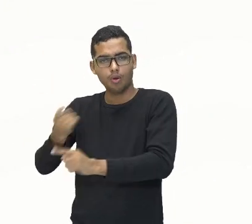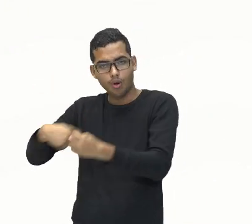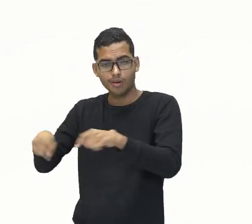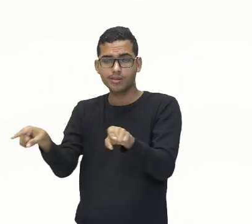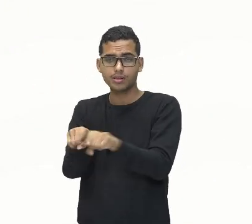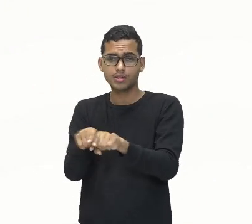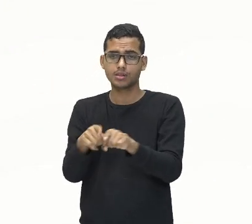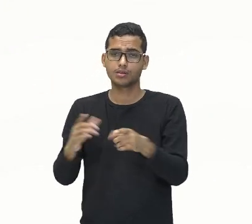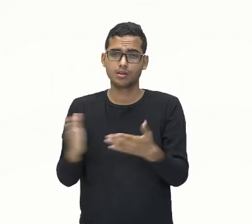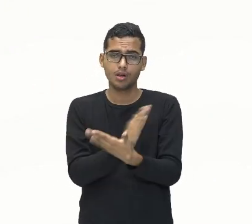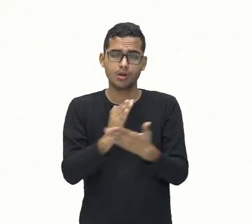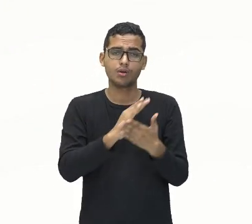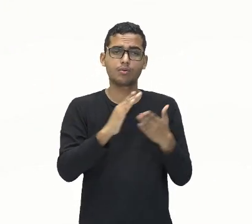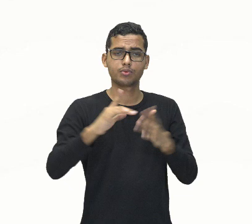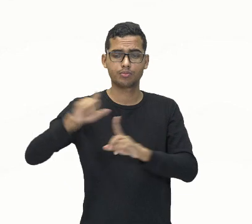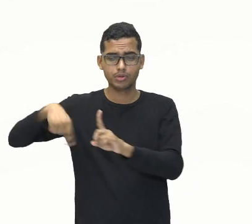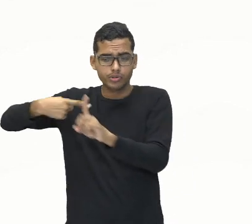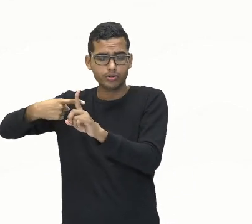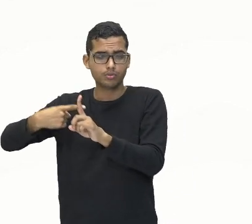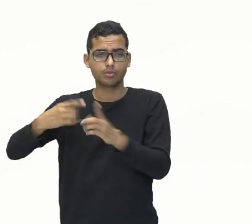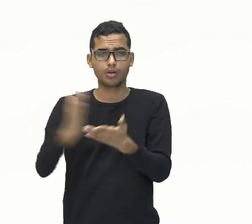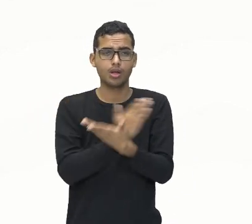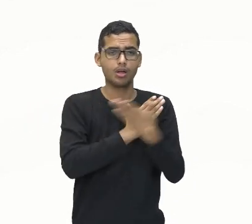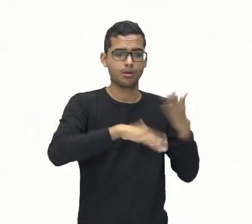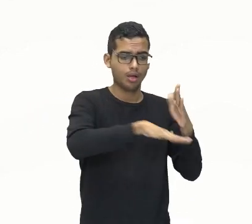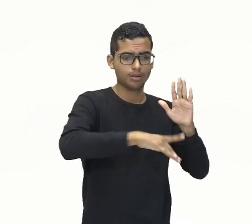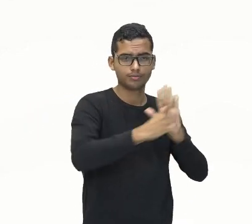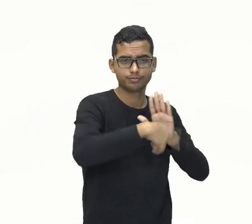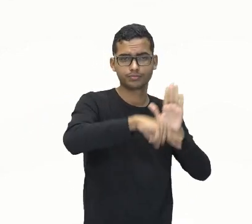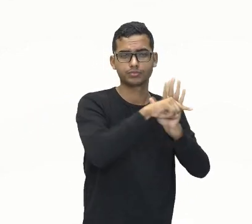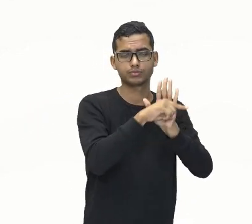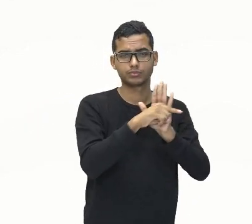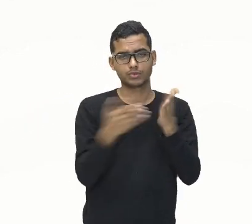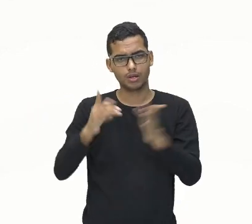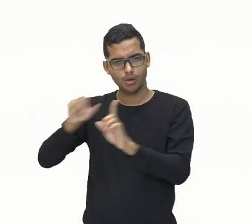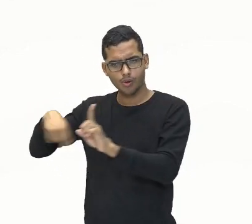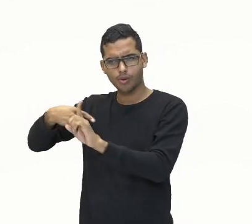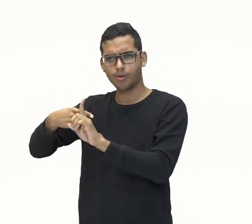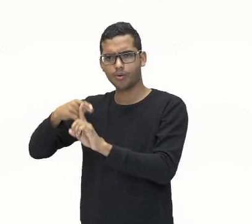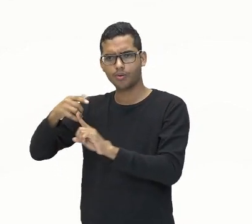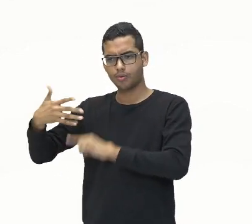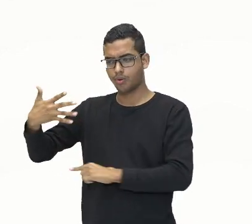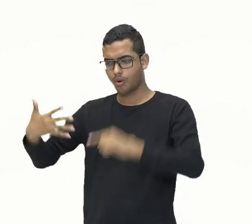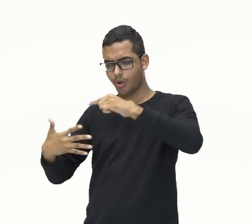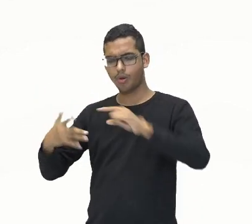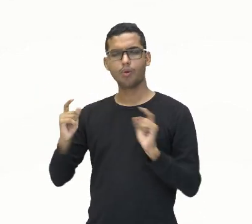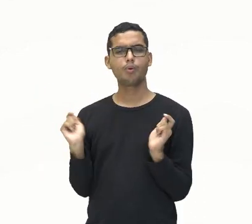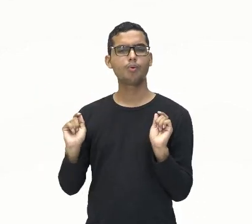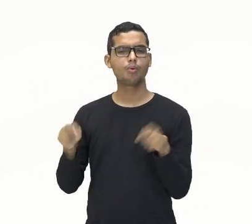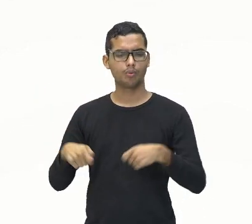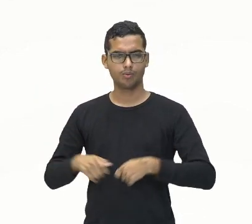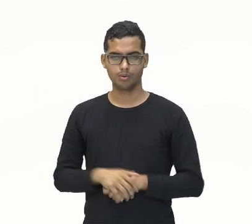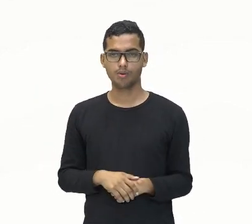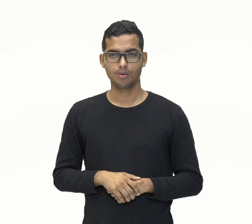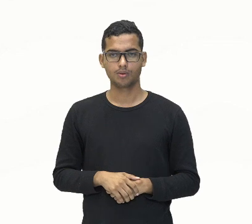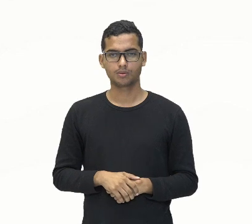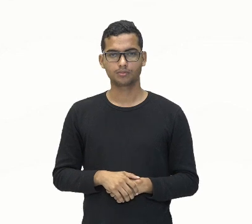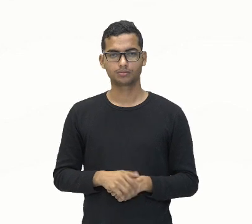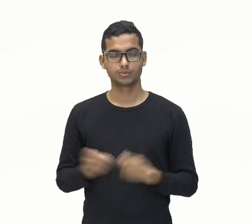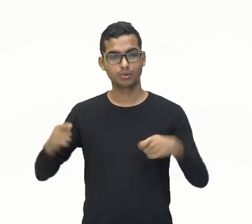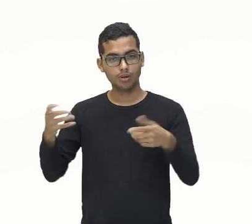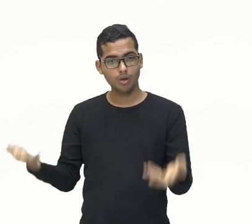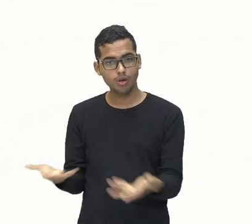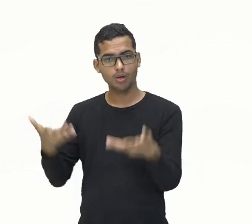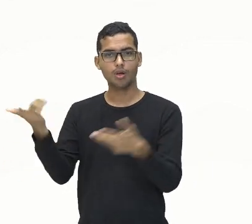pontos negativos. Sobre os pontos positivos, nós poderíamos dizer que eles são capazes de propiciar